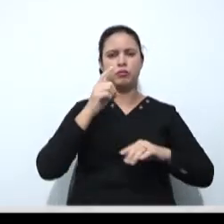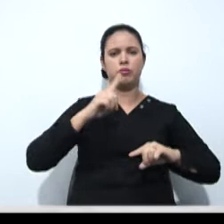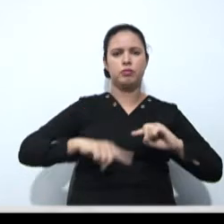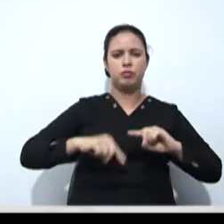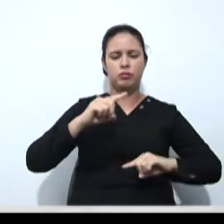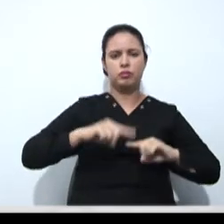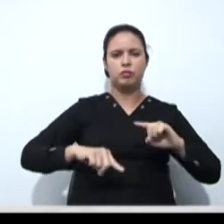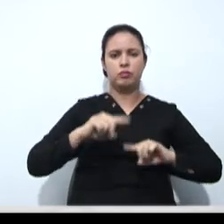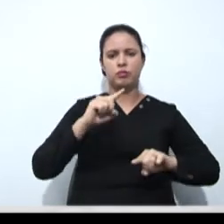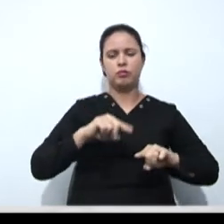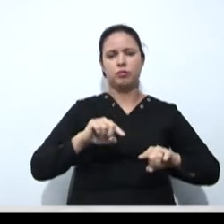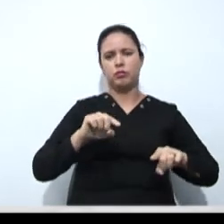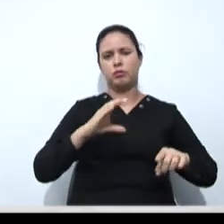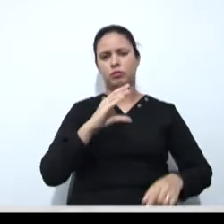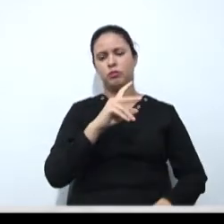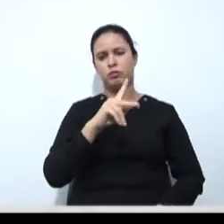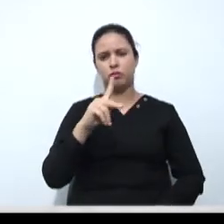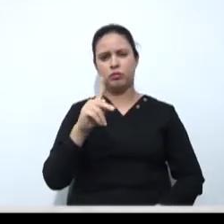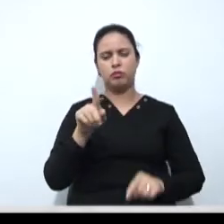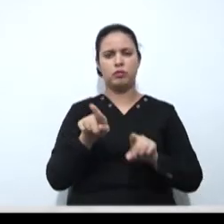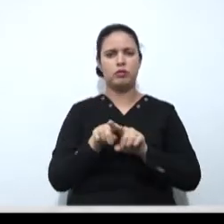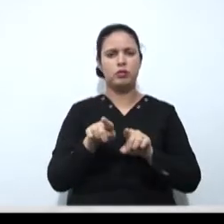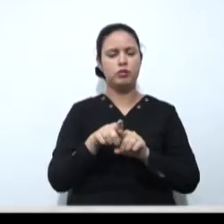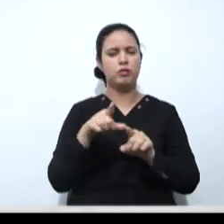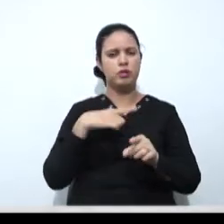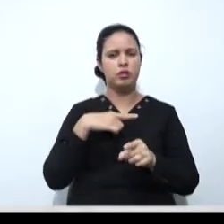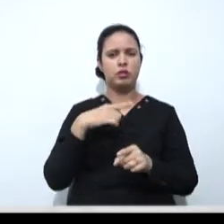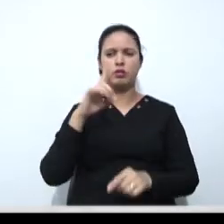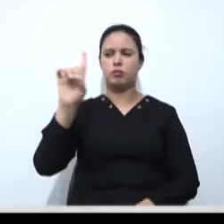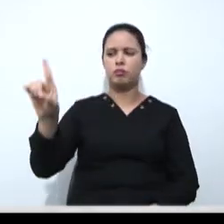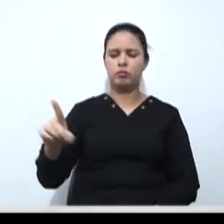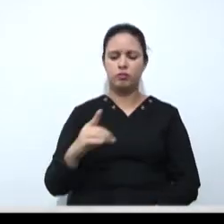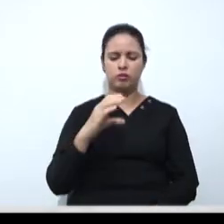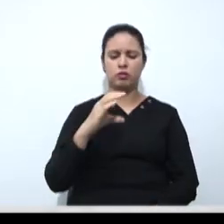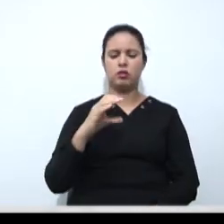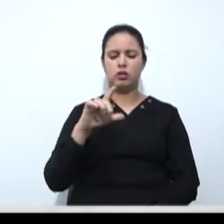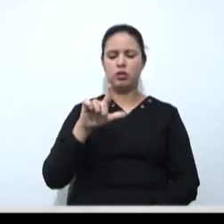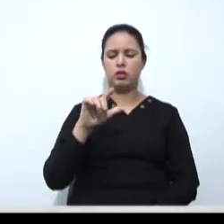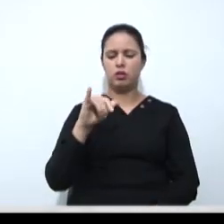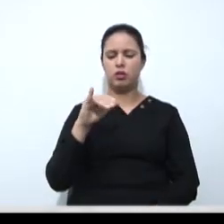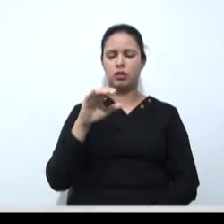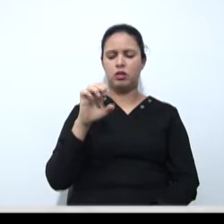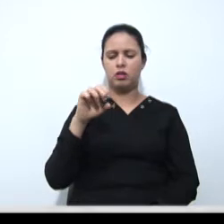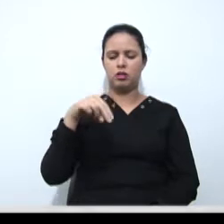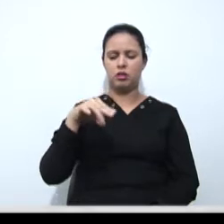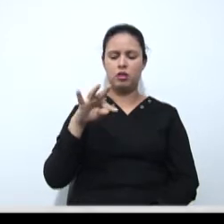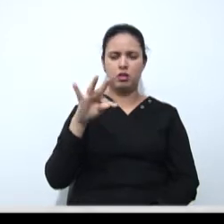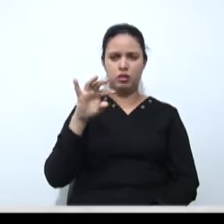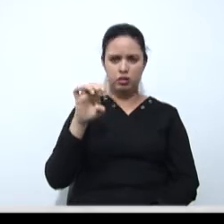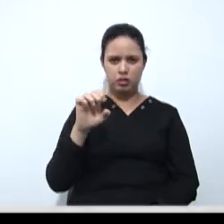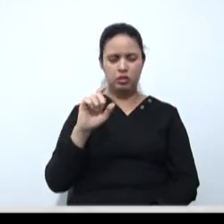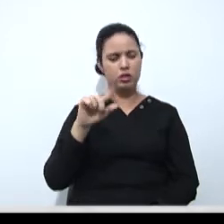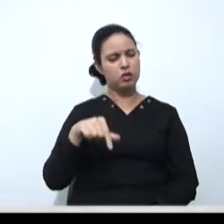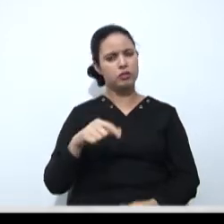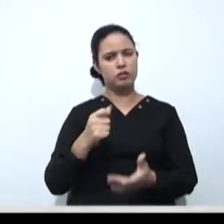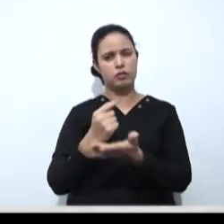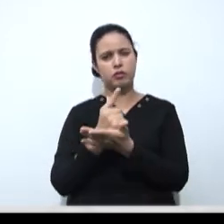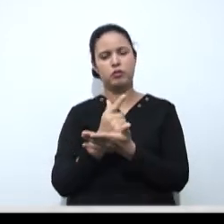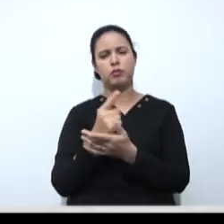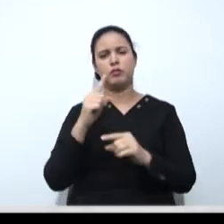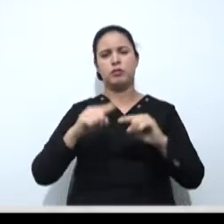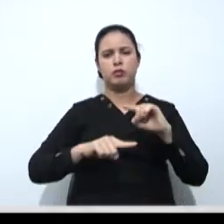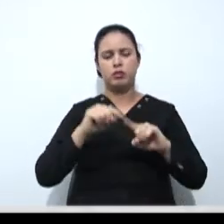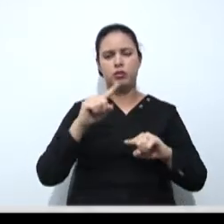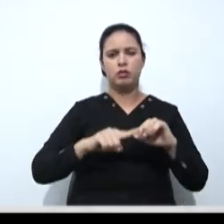materiais para a minha cooperativa. E vou ter os meus clientes, aqueles que compram os materiais, os produtos, aquilo que